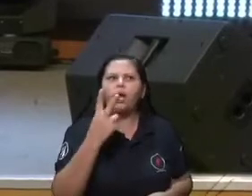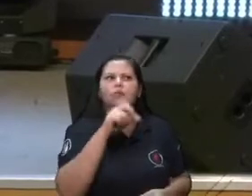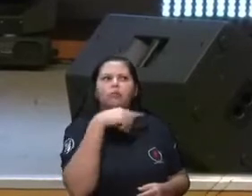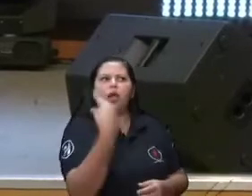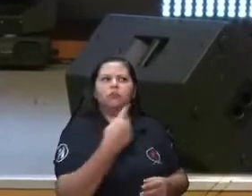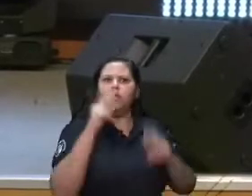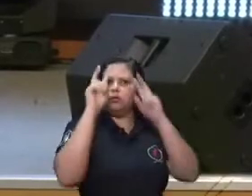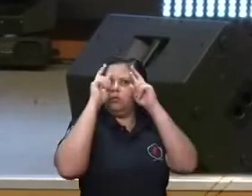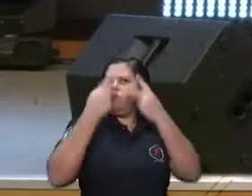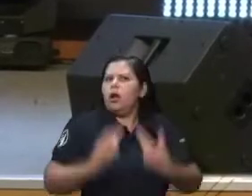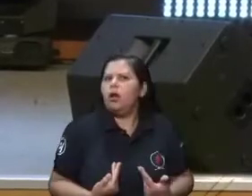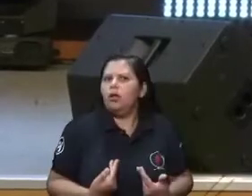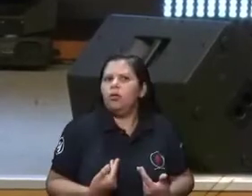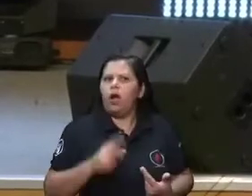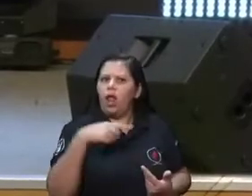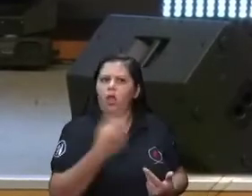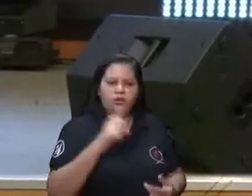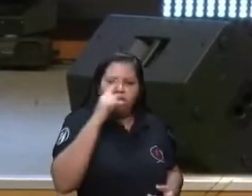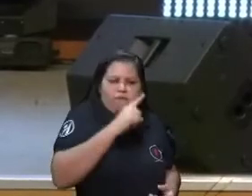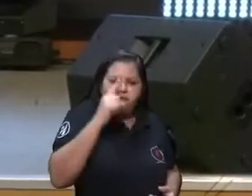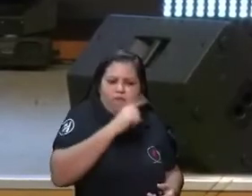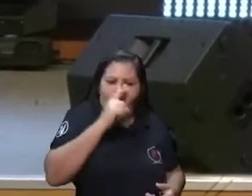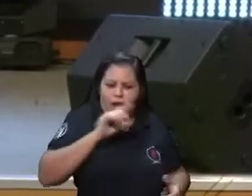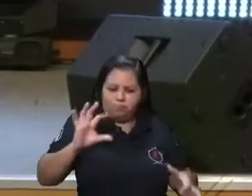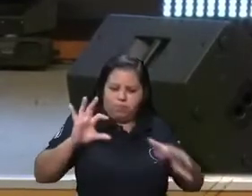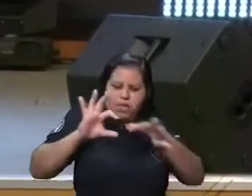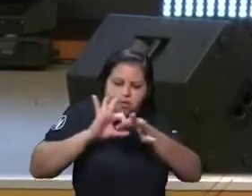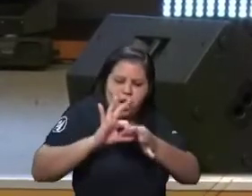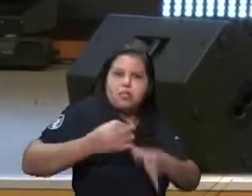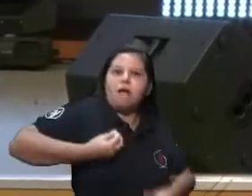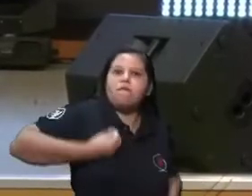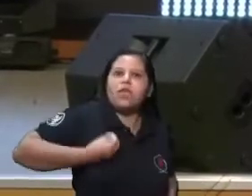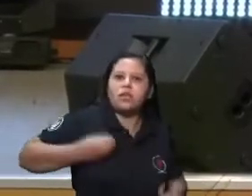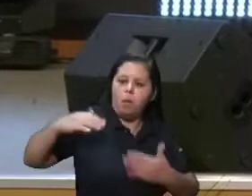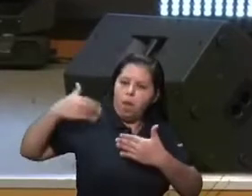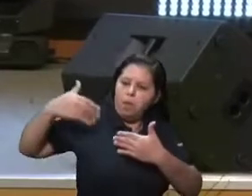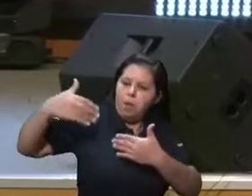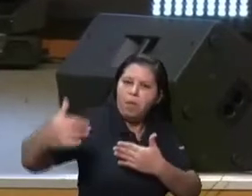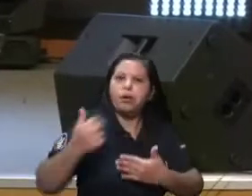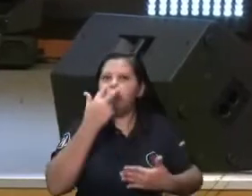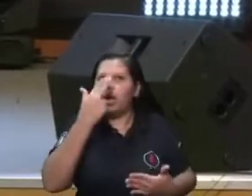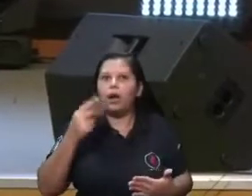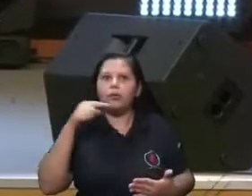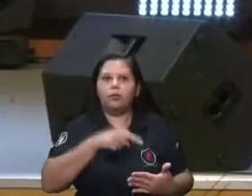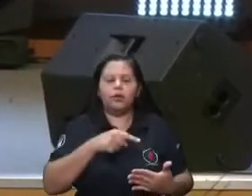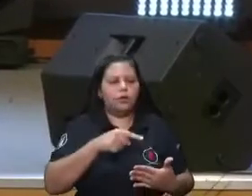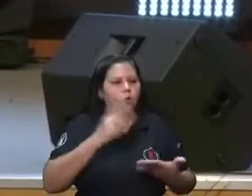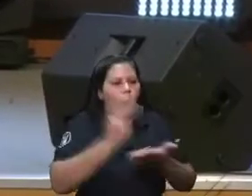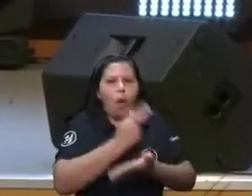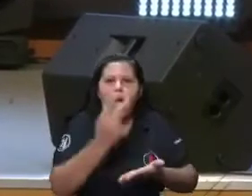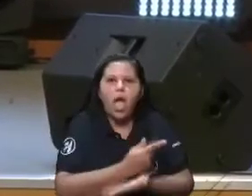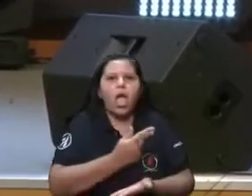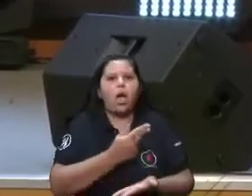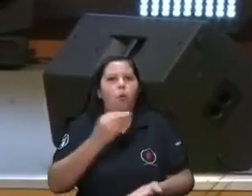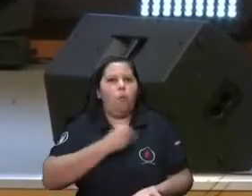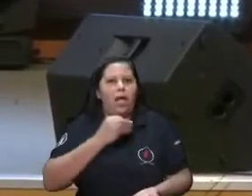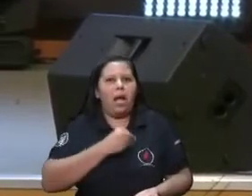acopla à nossa existência. É aonde a gente vai, vai aquela coisa do lado dizendo,